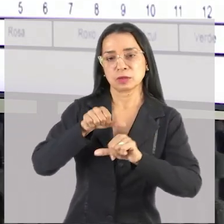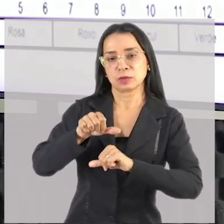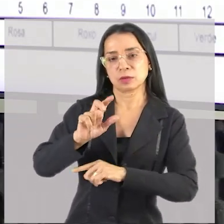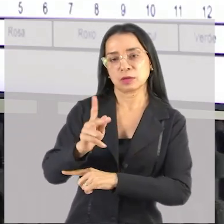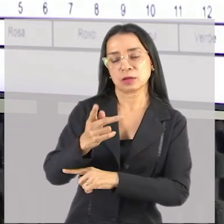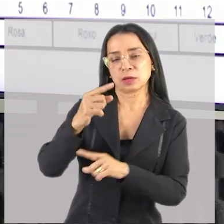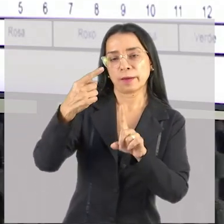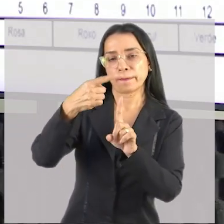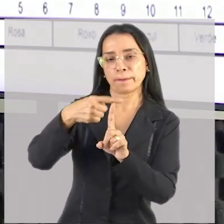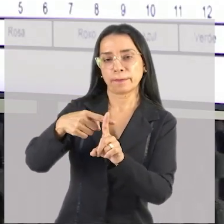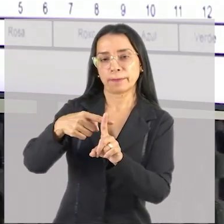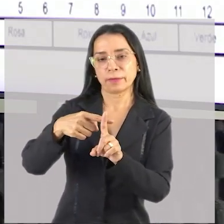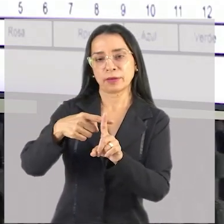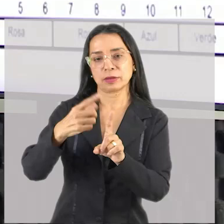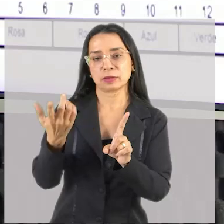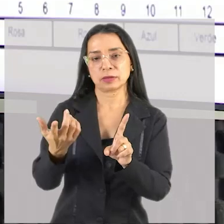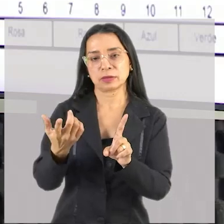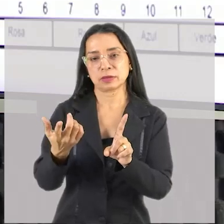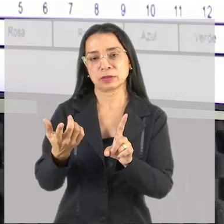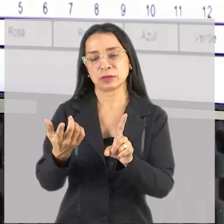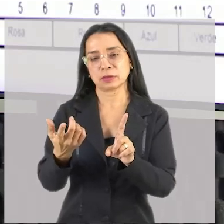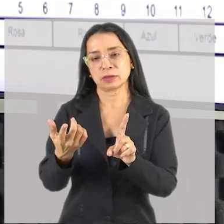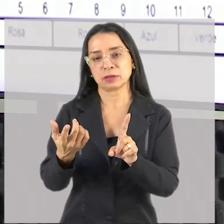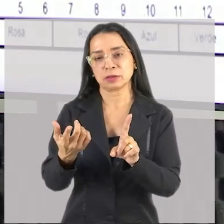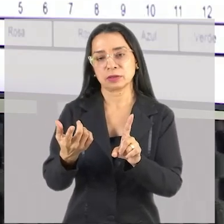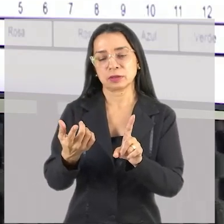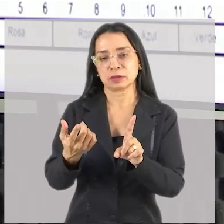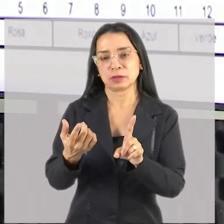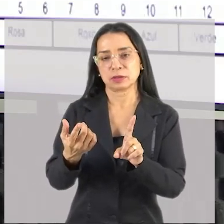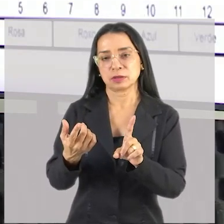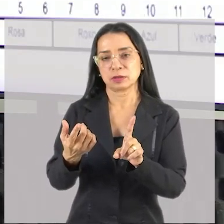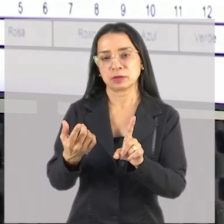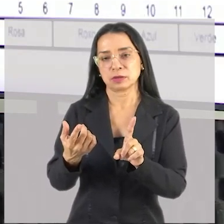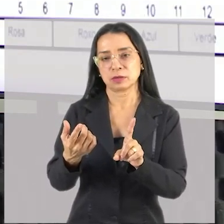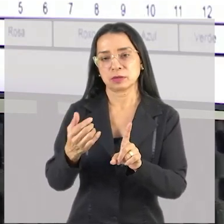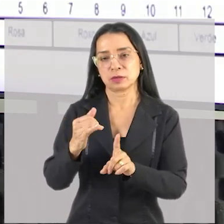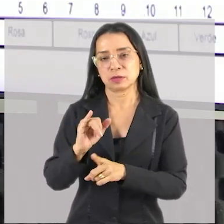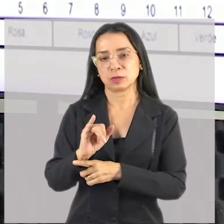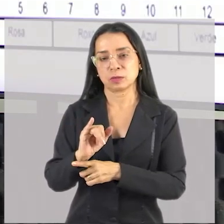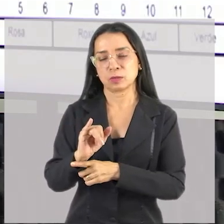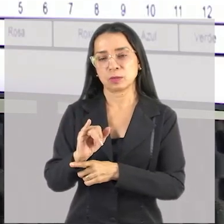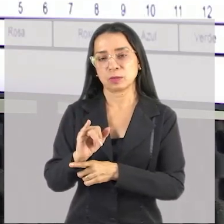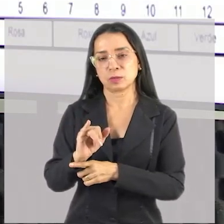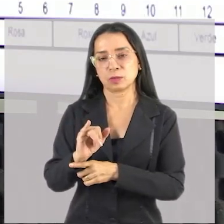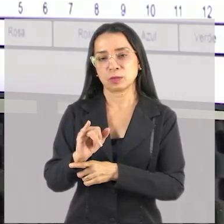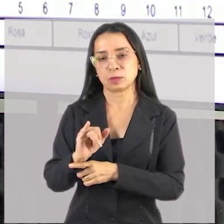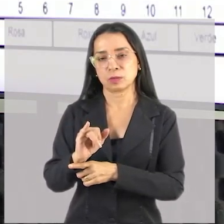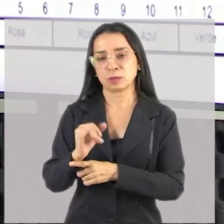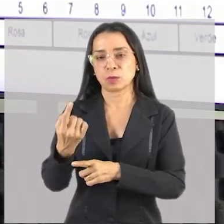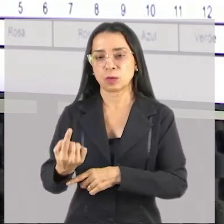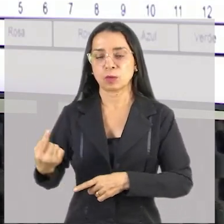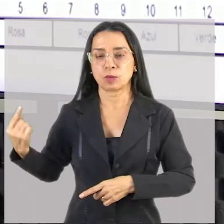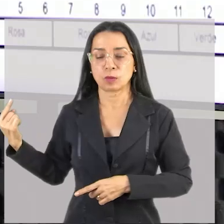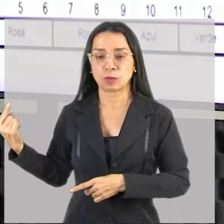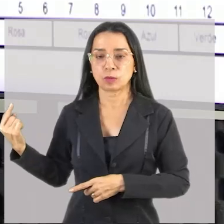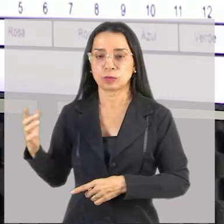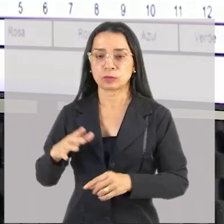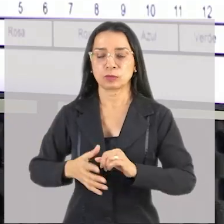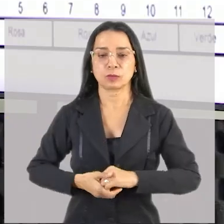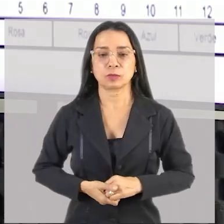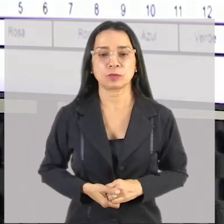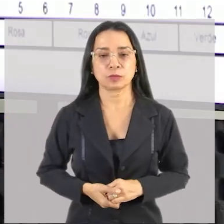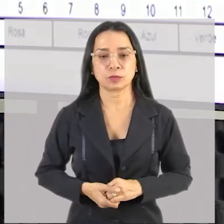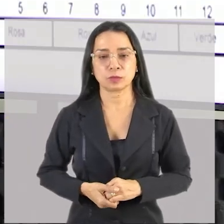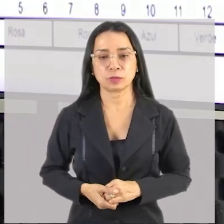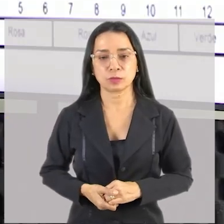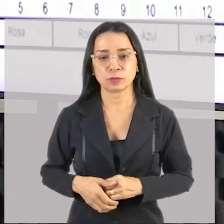íons H+, e esse outro lindão bem aqui. Vamos